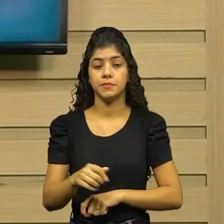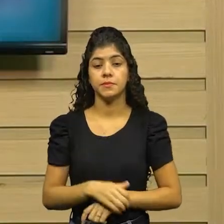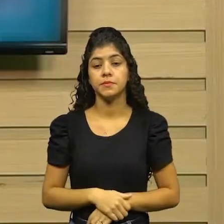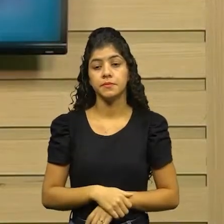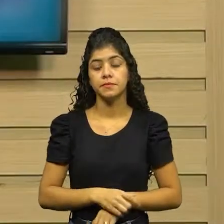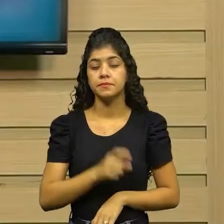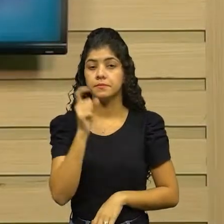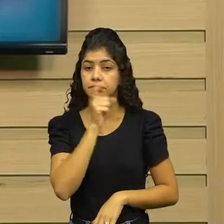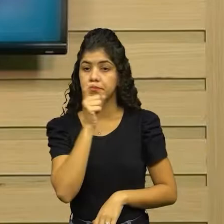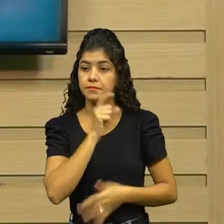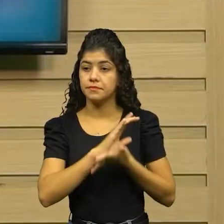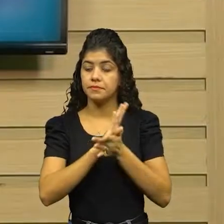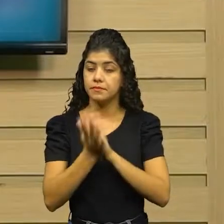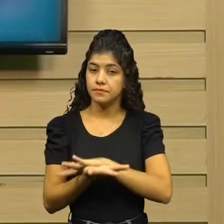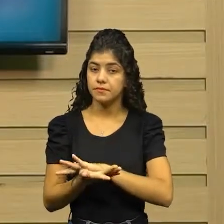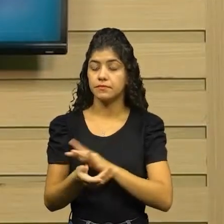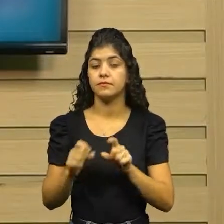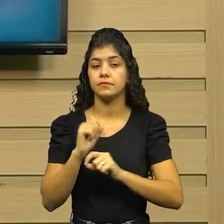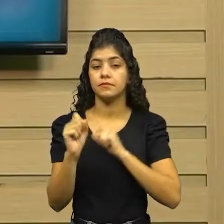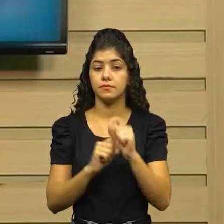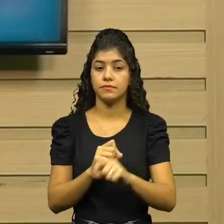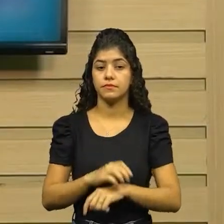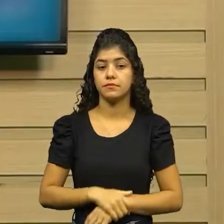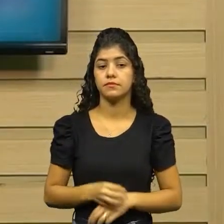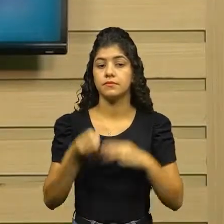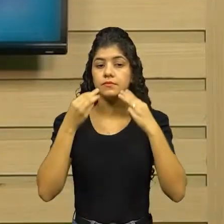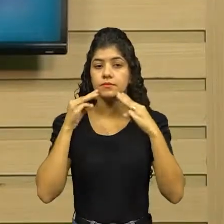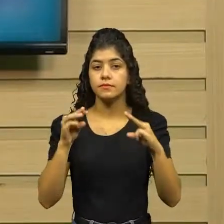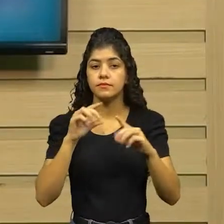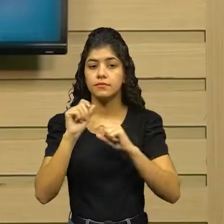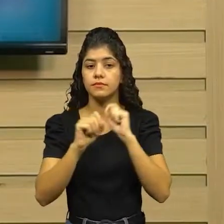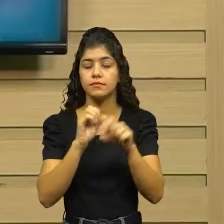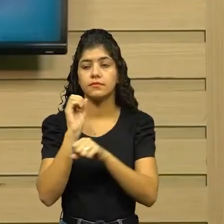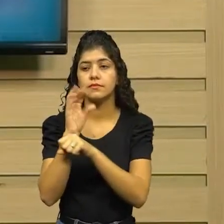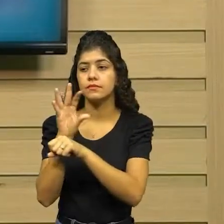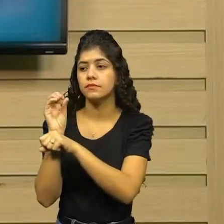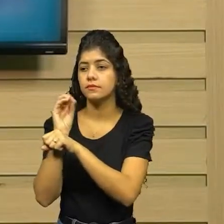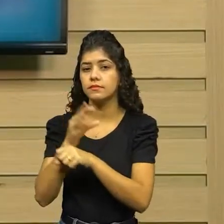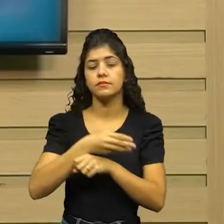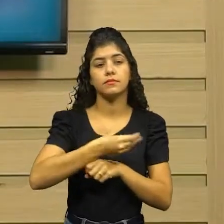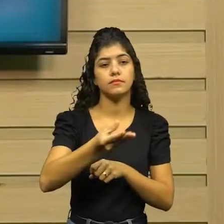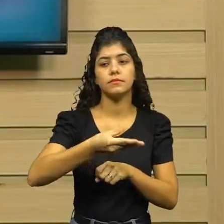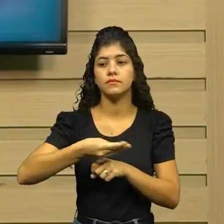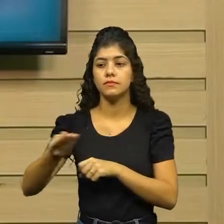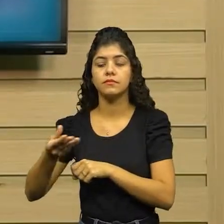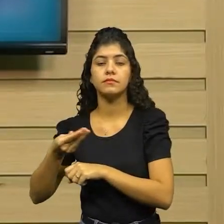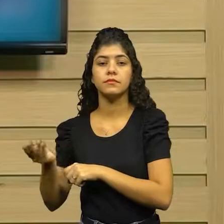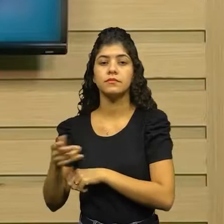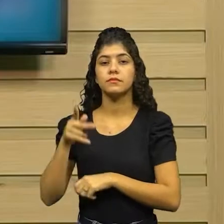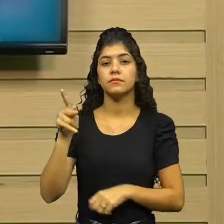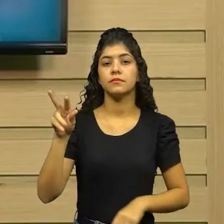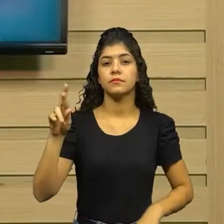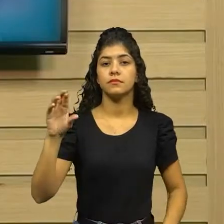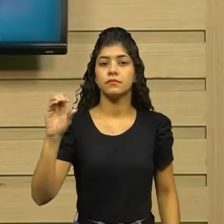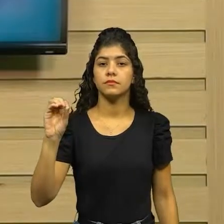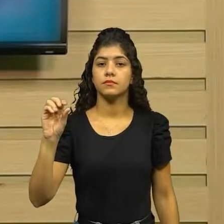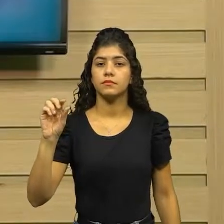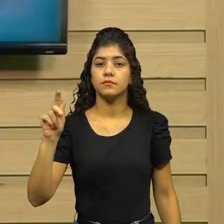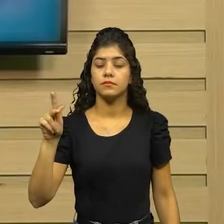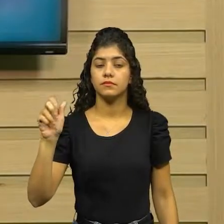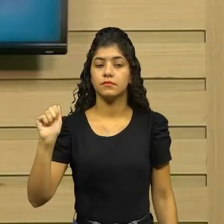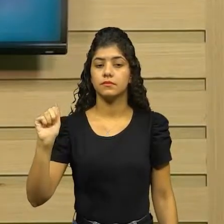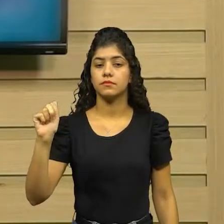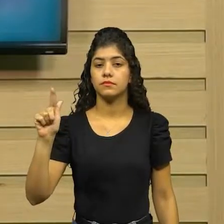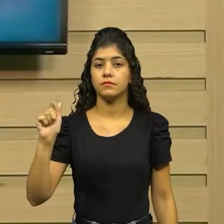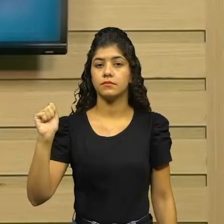desmistificar a questão do marketing. Marketing não é só propaganda, todo mundo pensa que marketing é você publicitar.